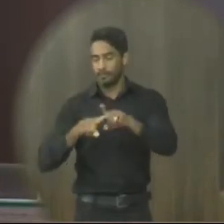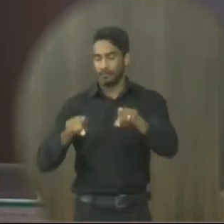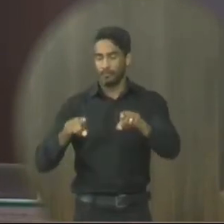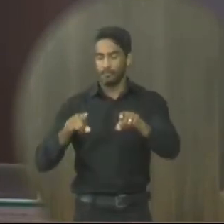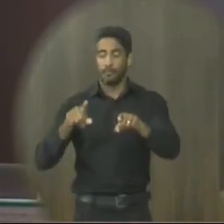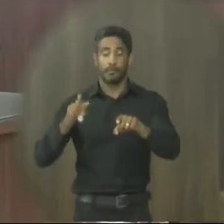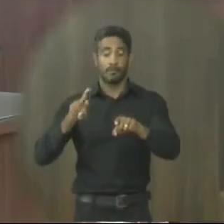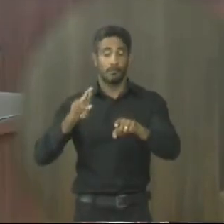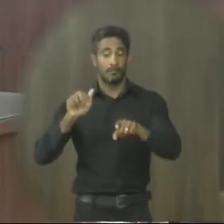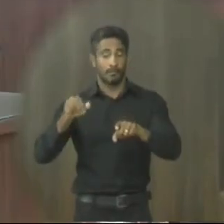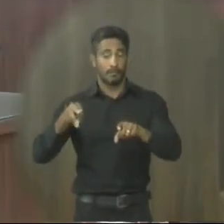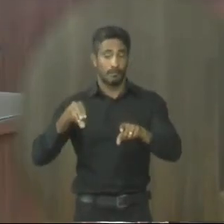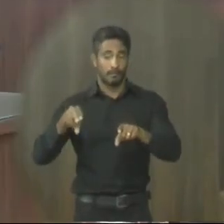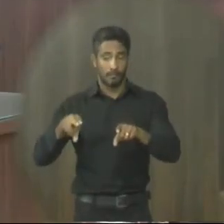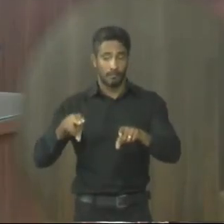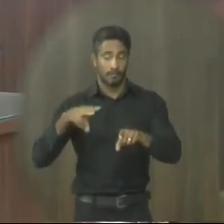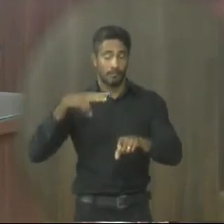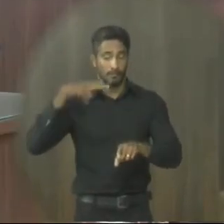vereador.